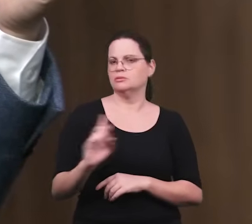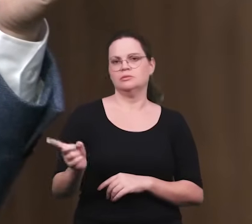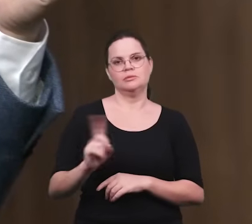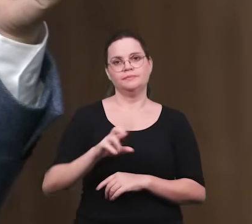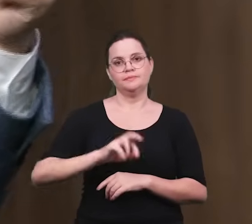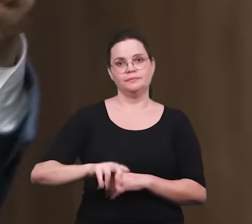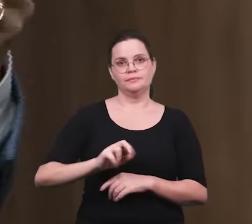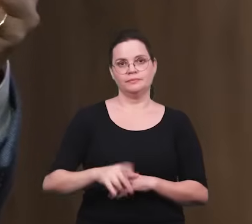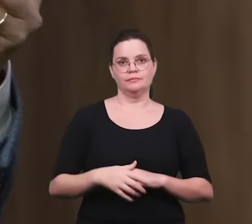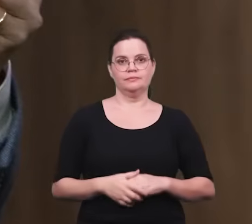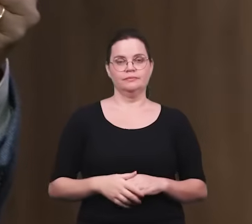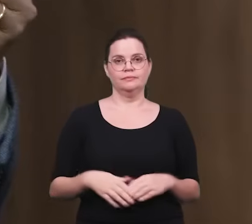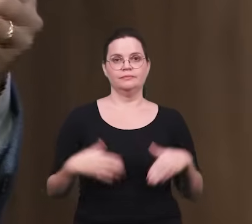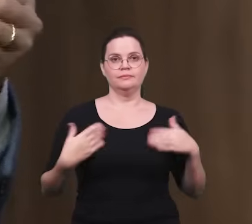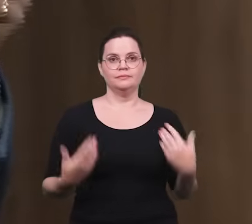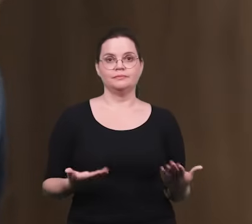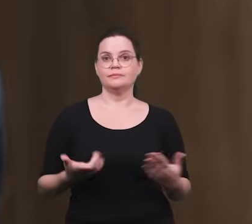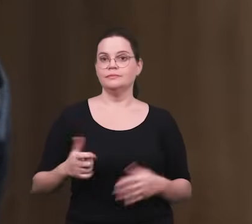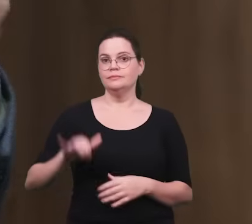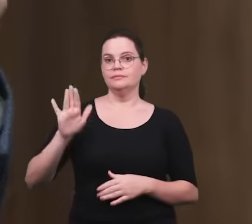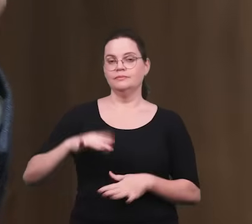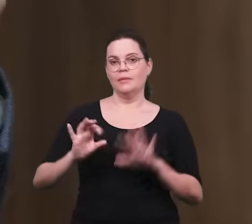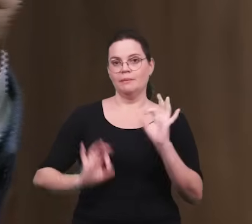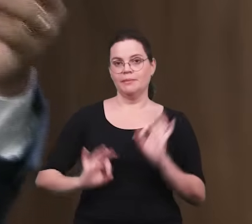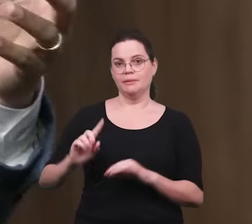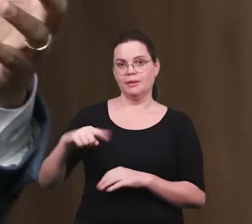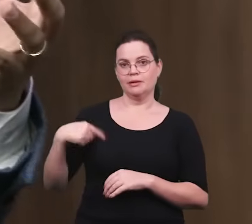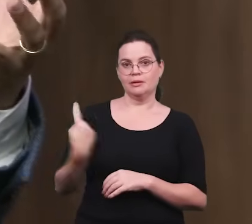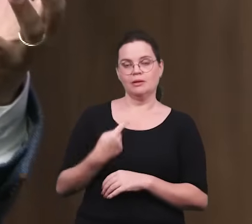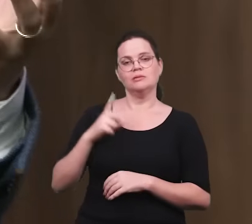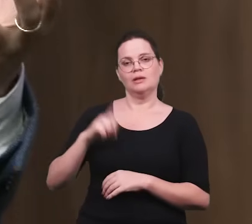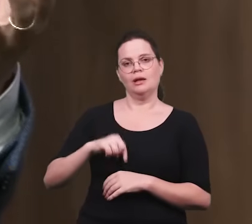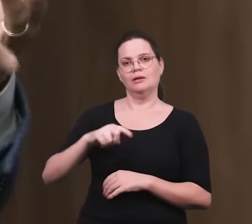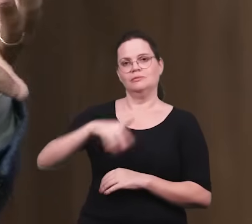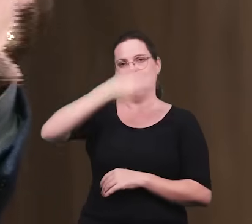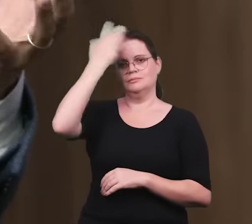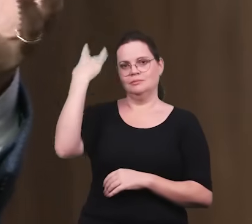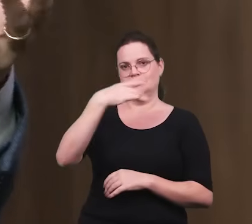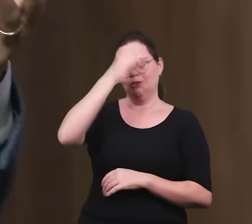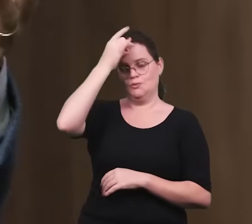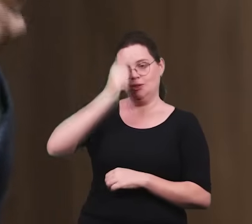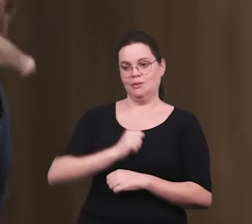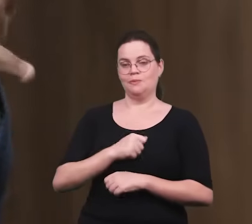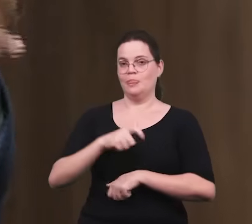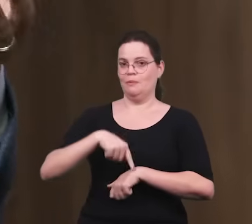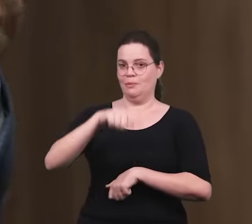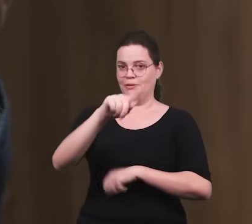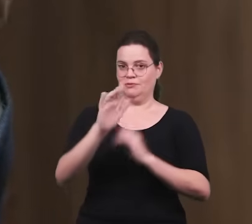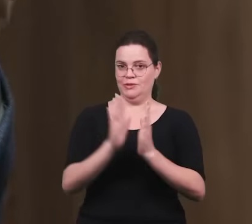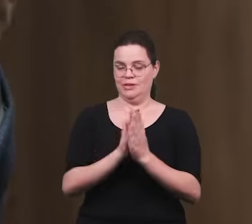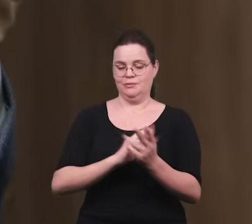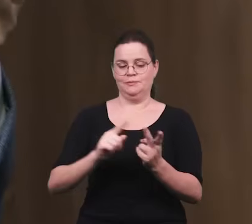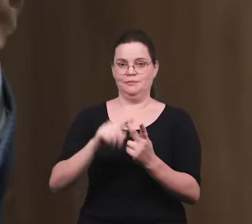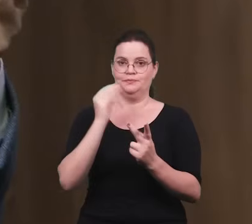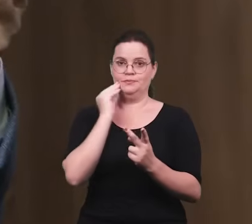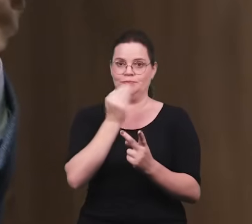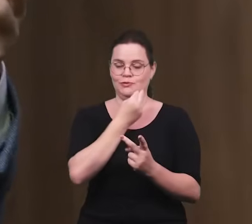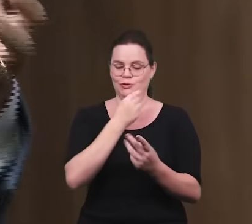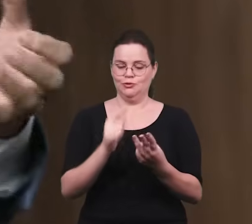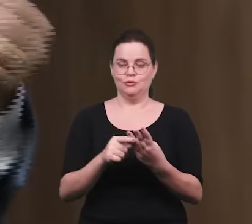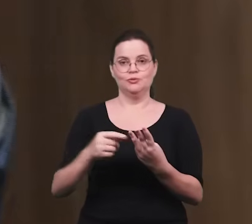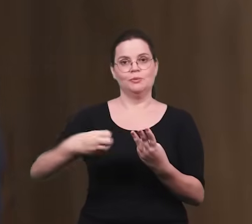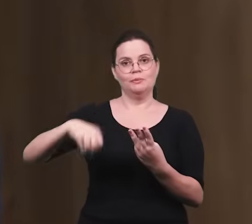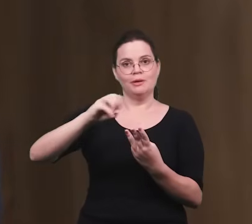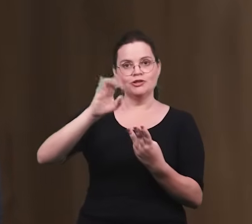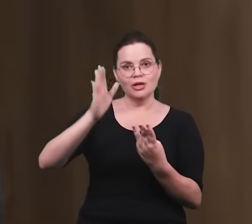isso. Letícia, quem nos prepara é o Espírito Santo. Quando você ora, jejua, usa os recursos